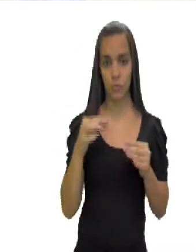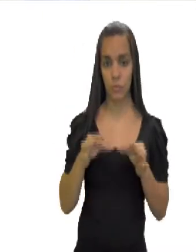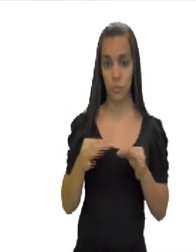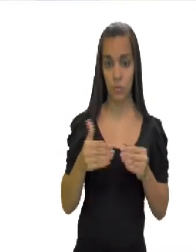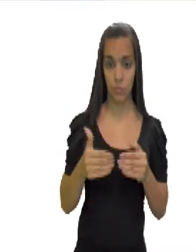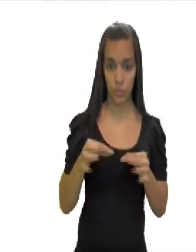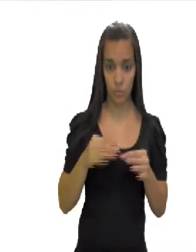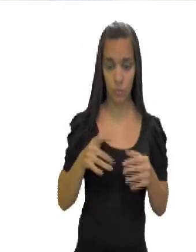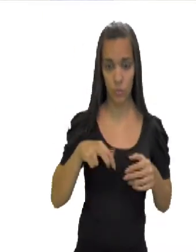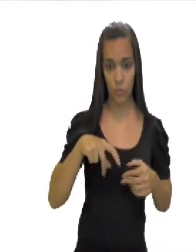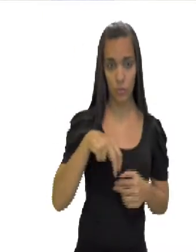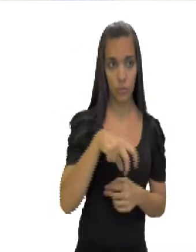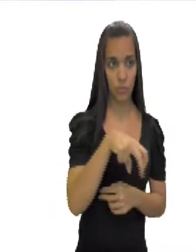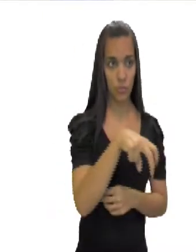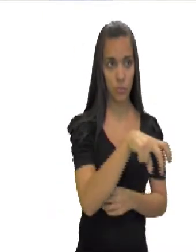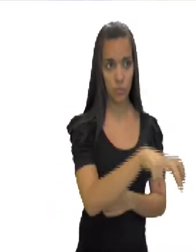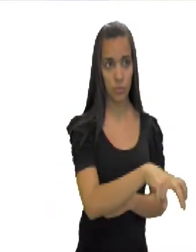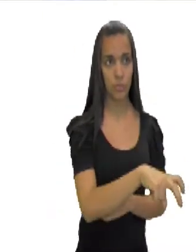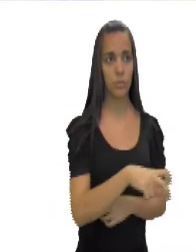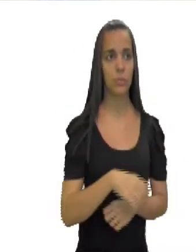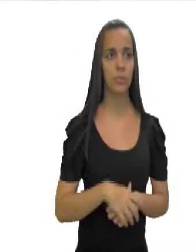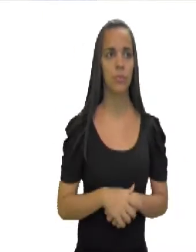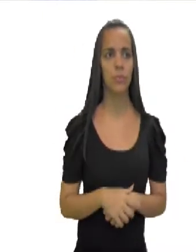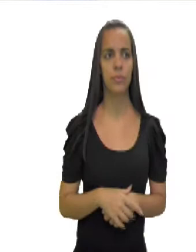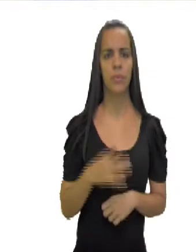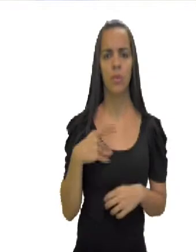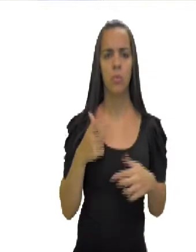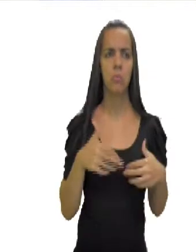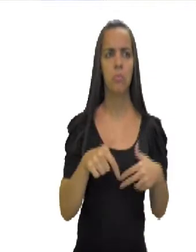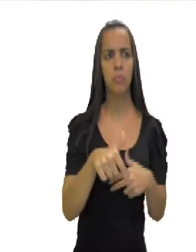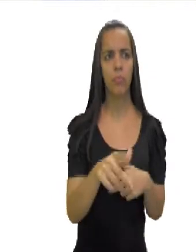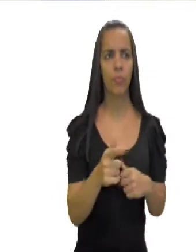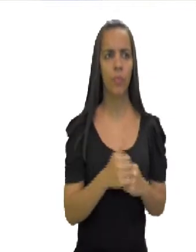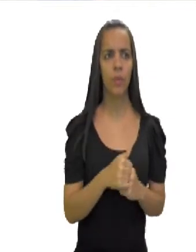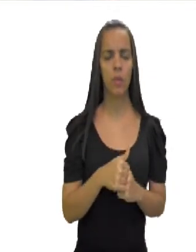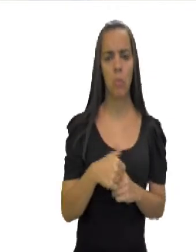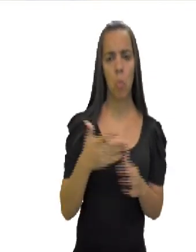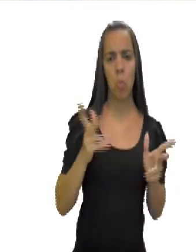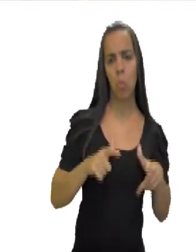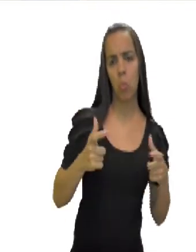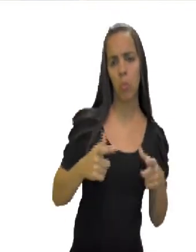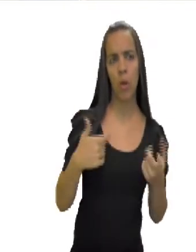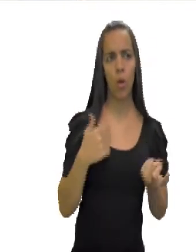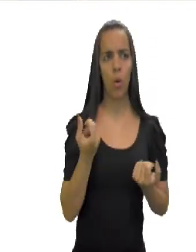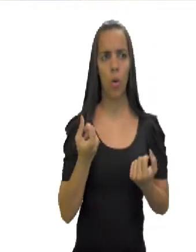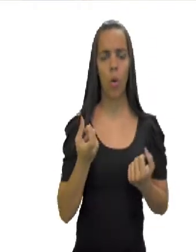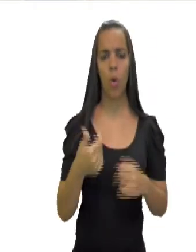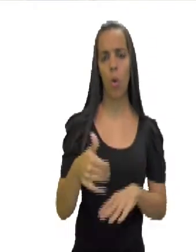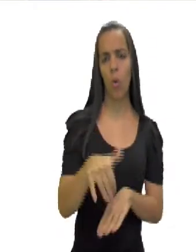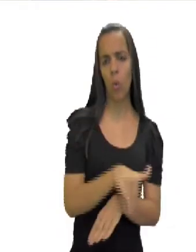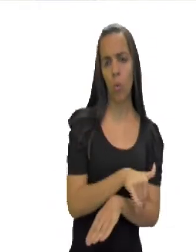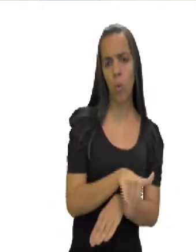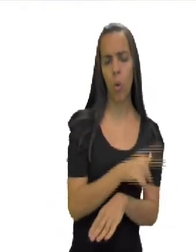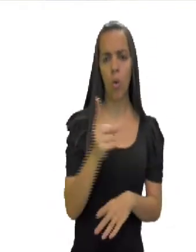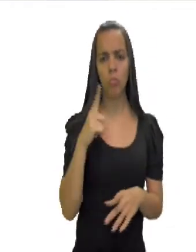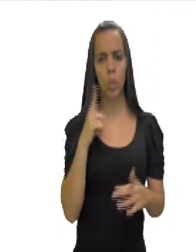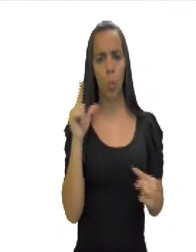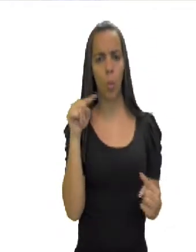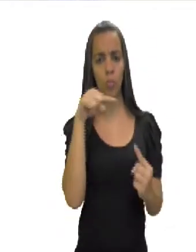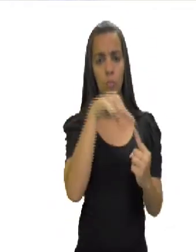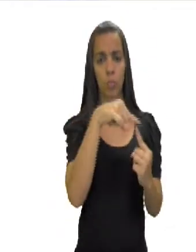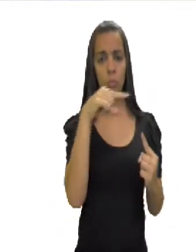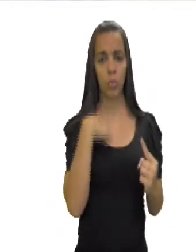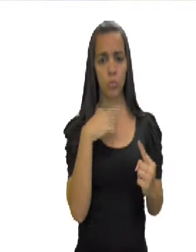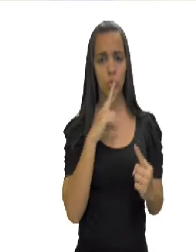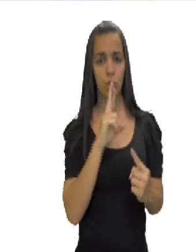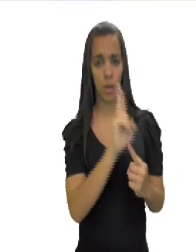trajeto. Você passa por um lugar, por uma rua, né, tem um ponto de referência até você chegar